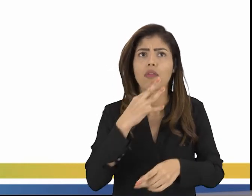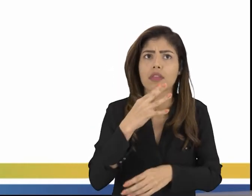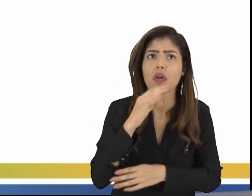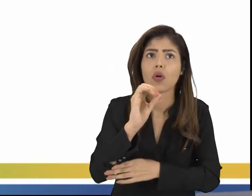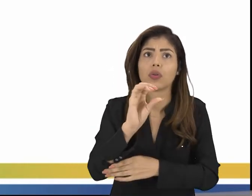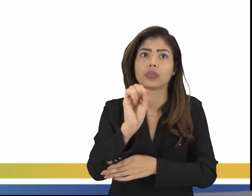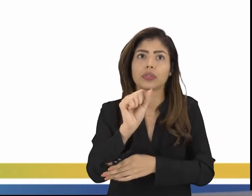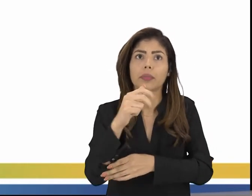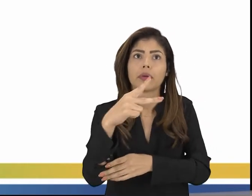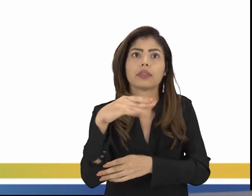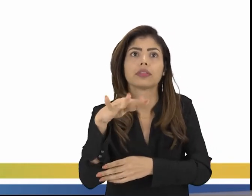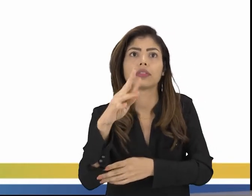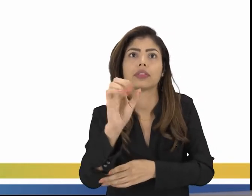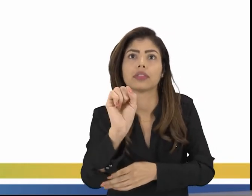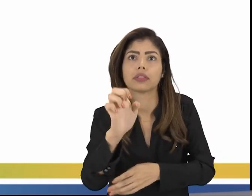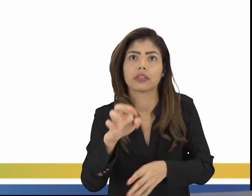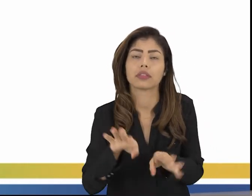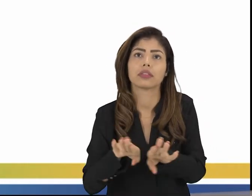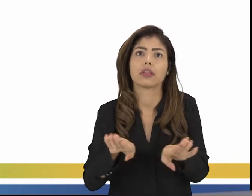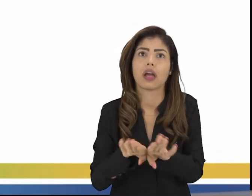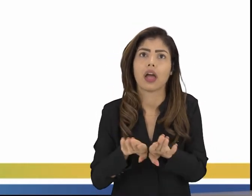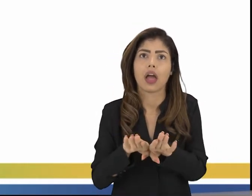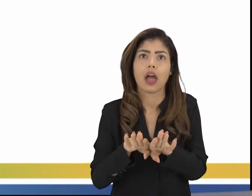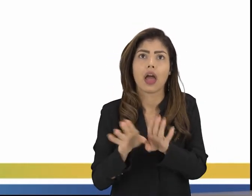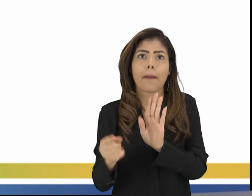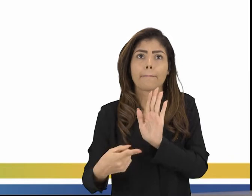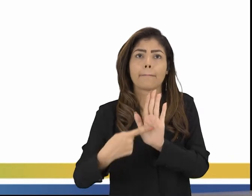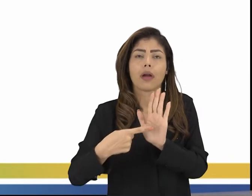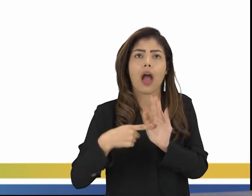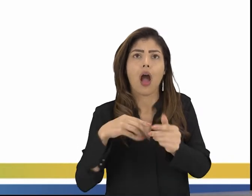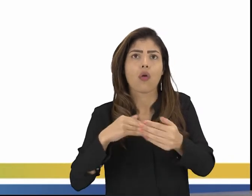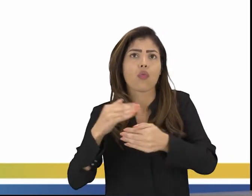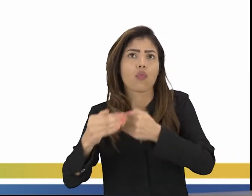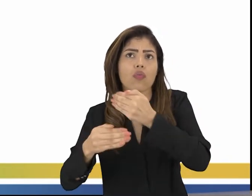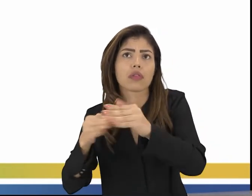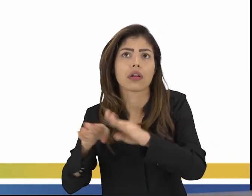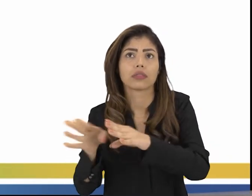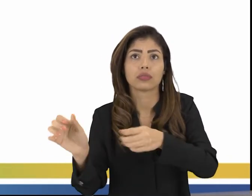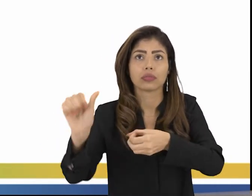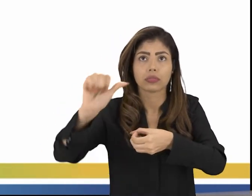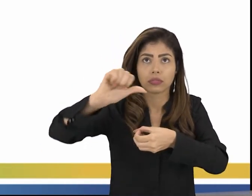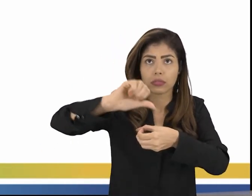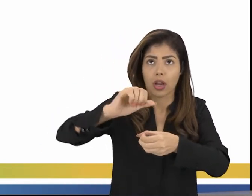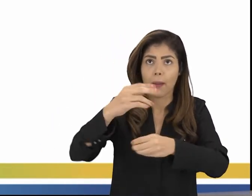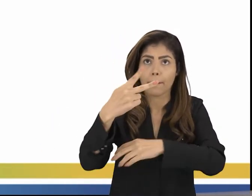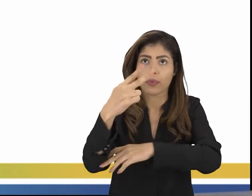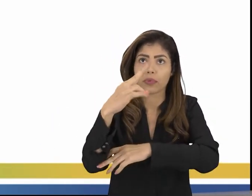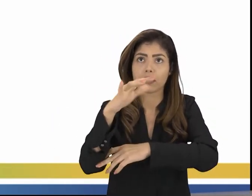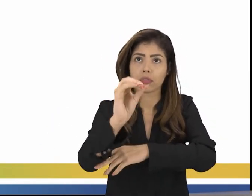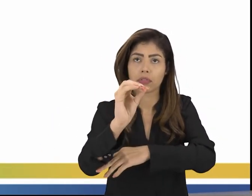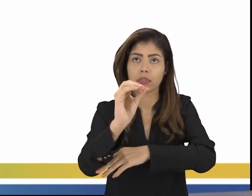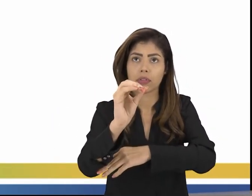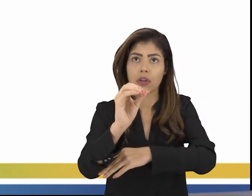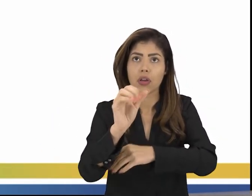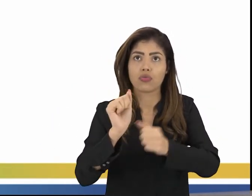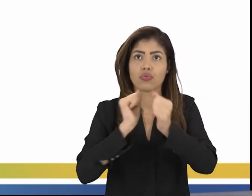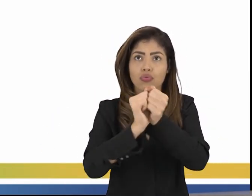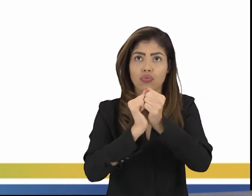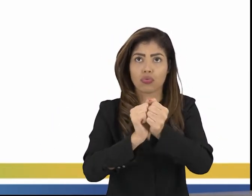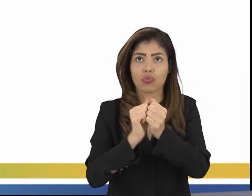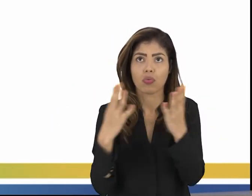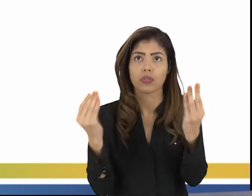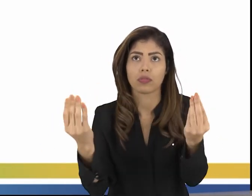como osmose. O fenômeno da osmose ocorre quando colocamos um solvente puro e uma